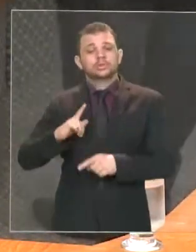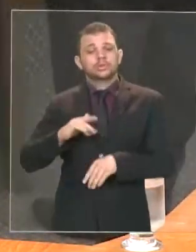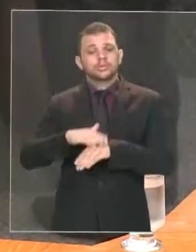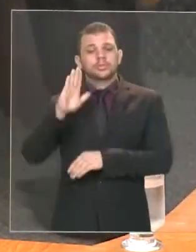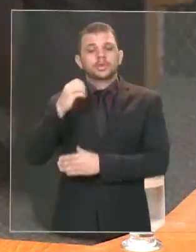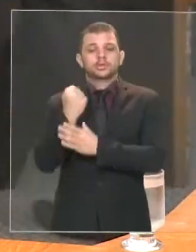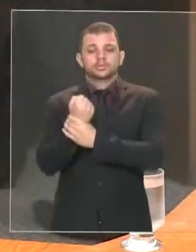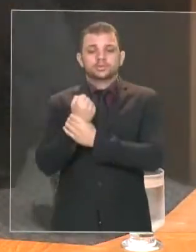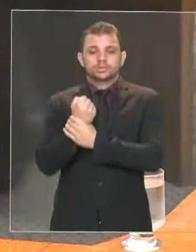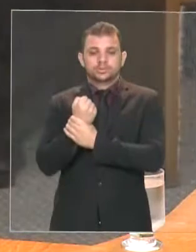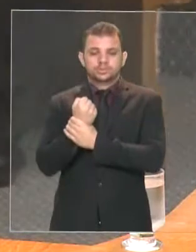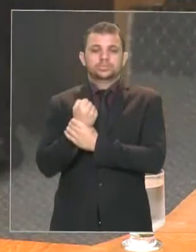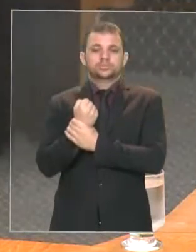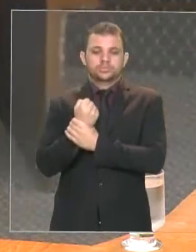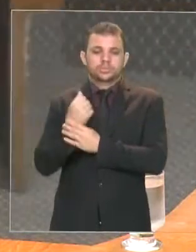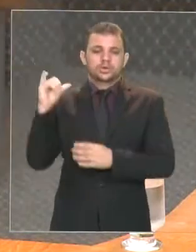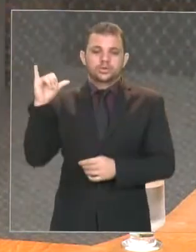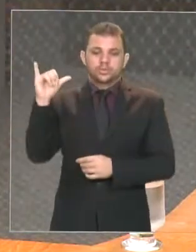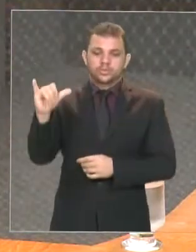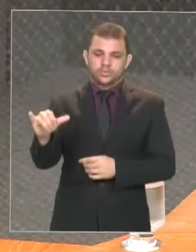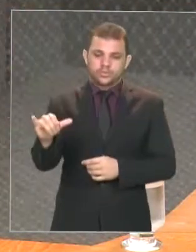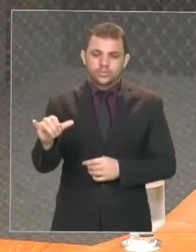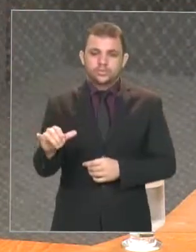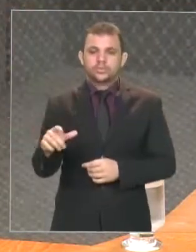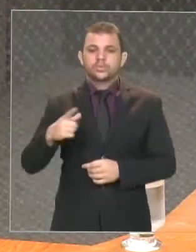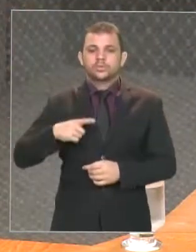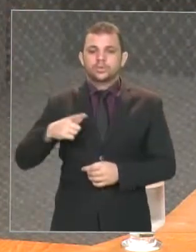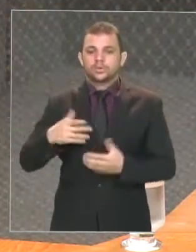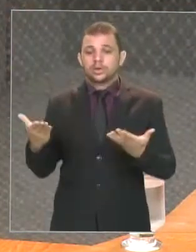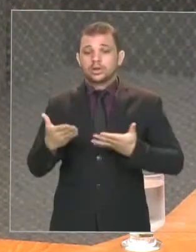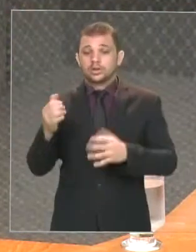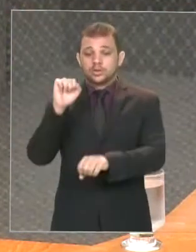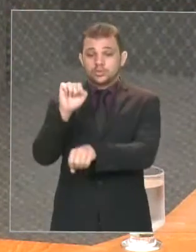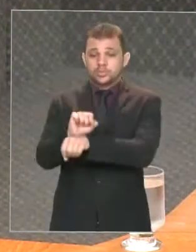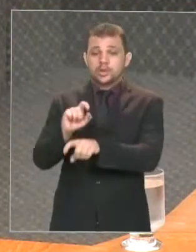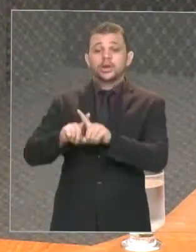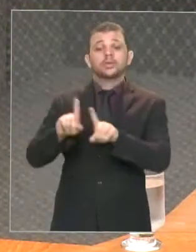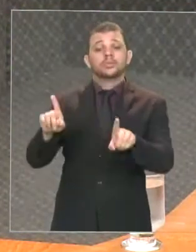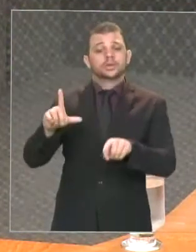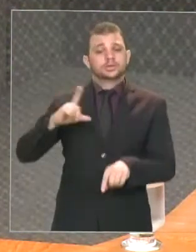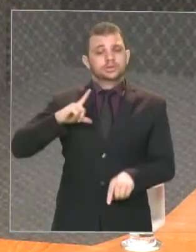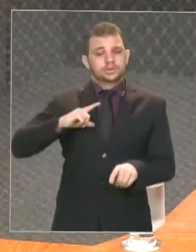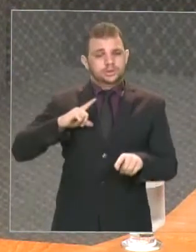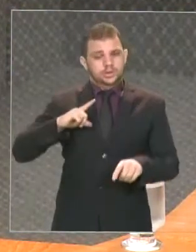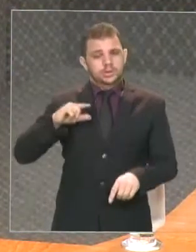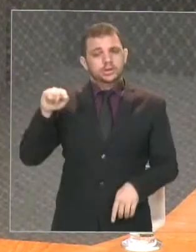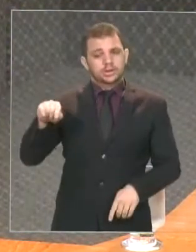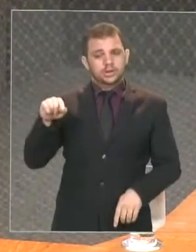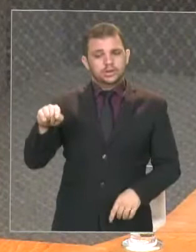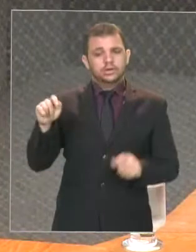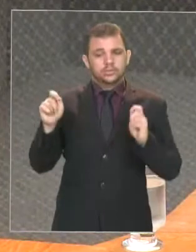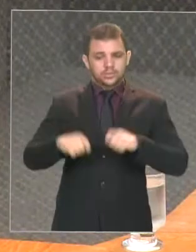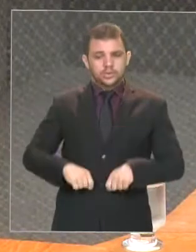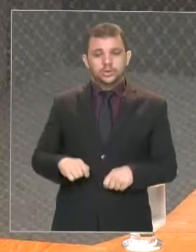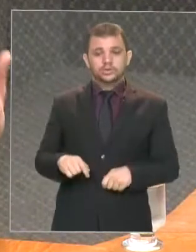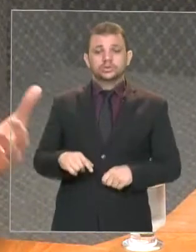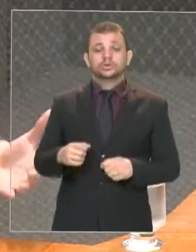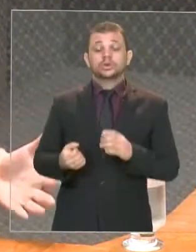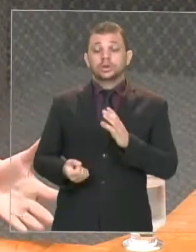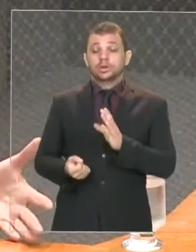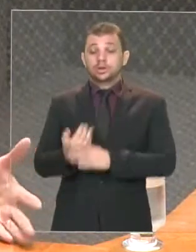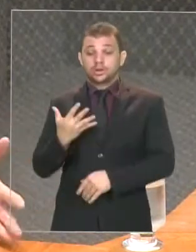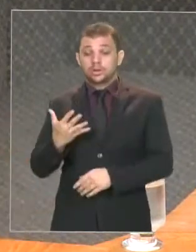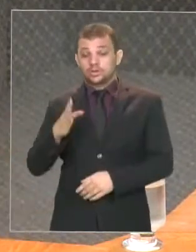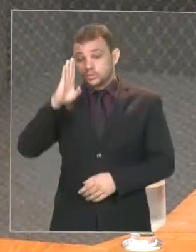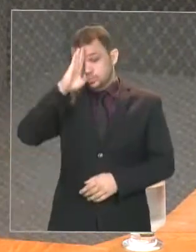aos voos nacionais que estão interditados no momento, mas que tem, com a instalação do Corpo de Bombeiros e o carro de